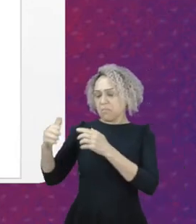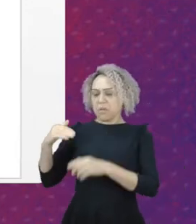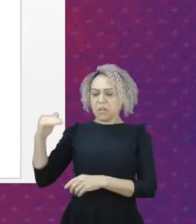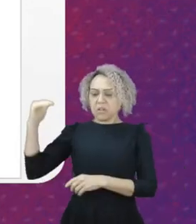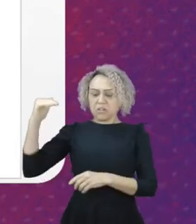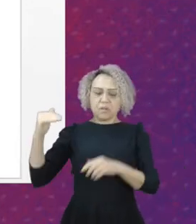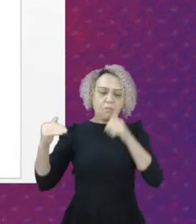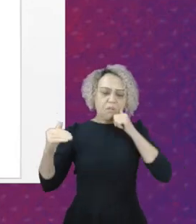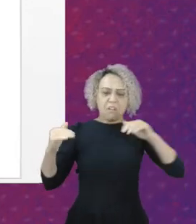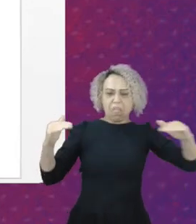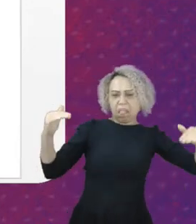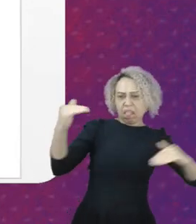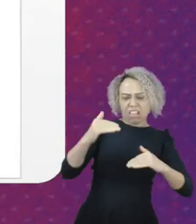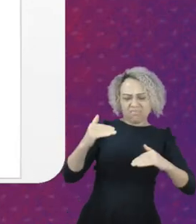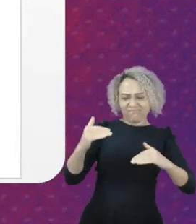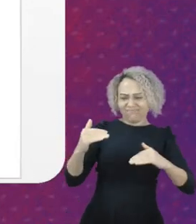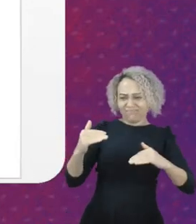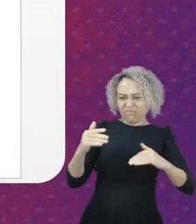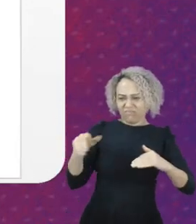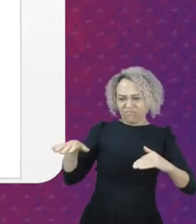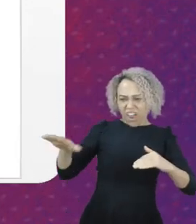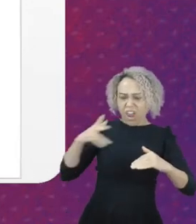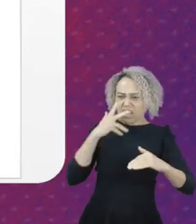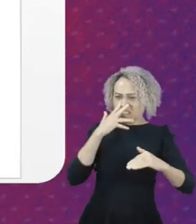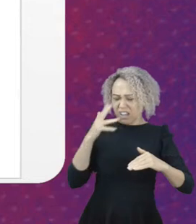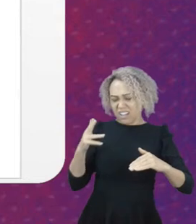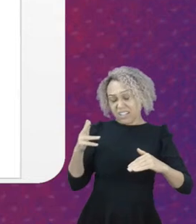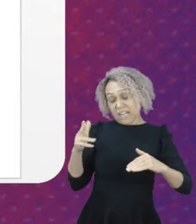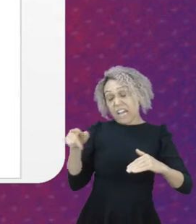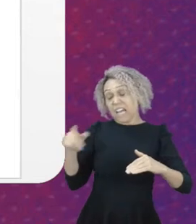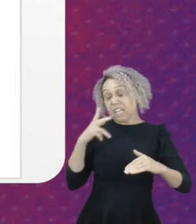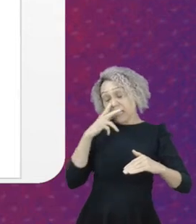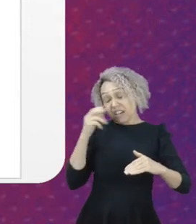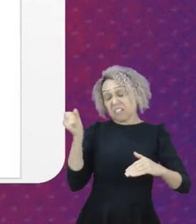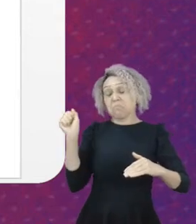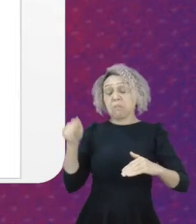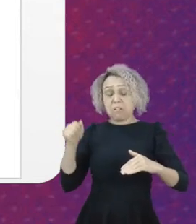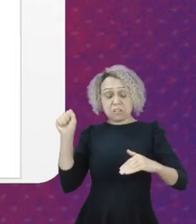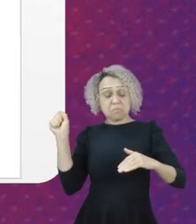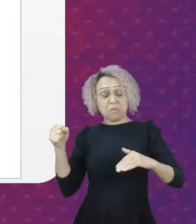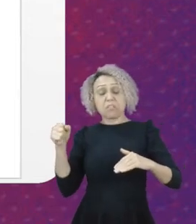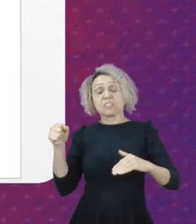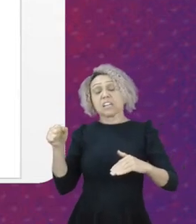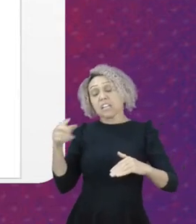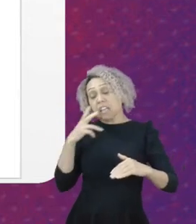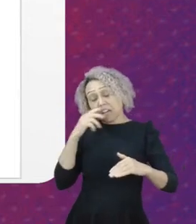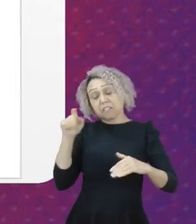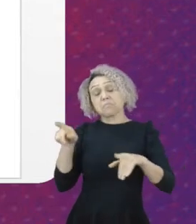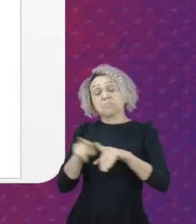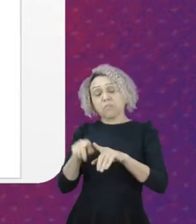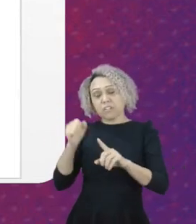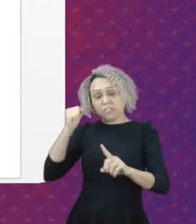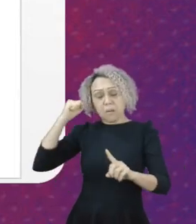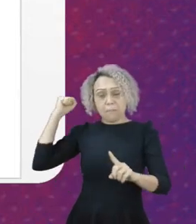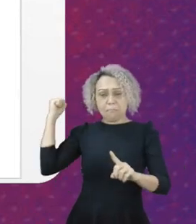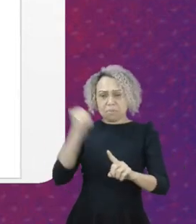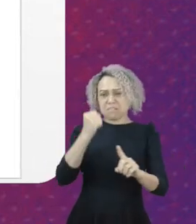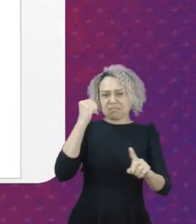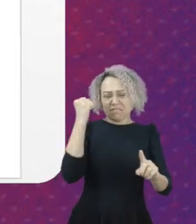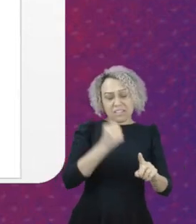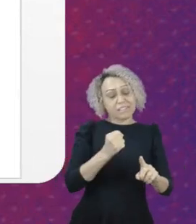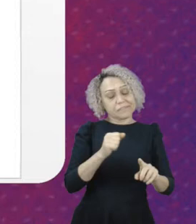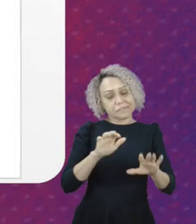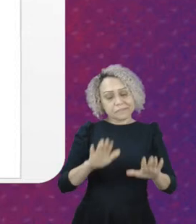podem mais, podem tanto, inclusive, matá-las, né? E aí a violência intrafamiliar,